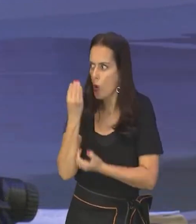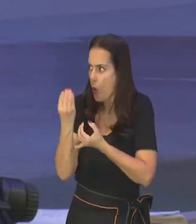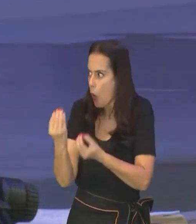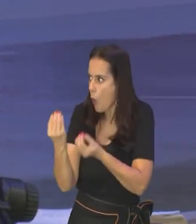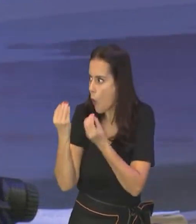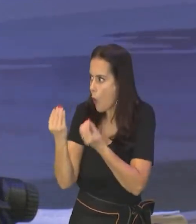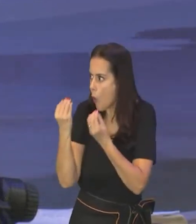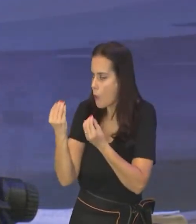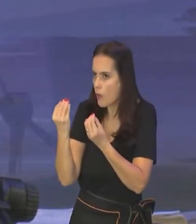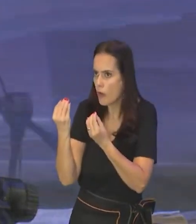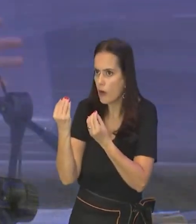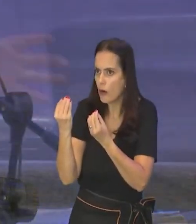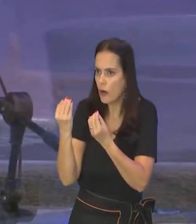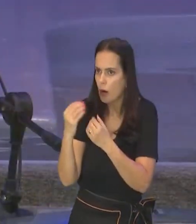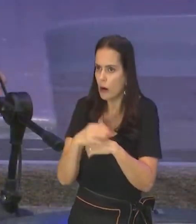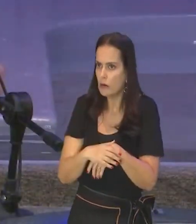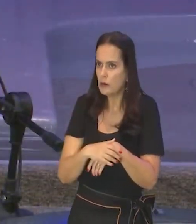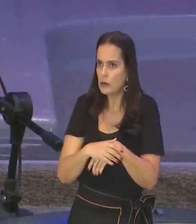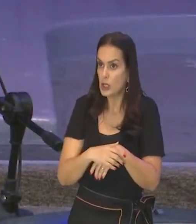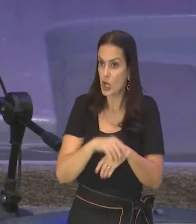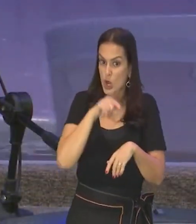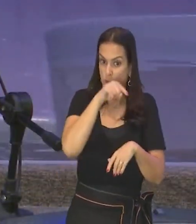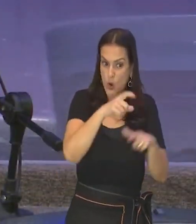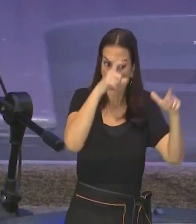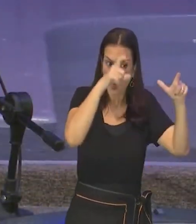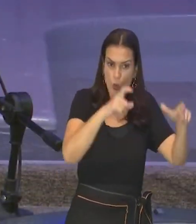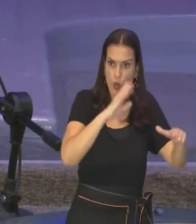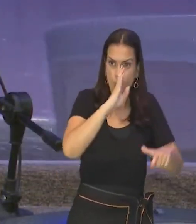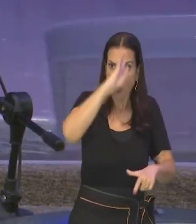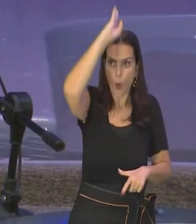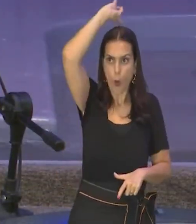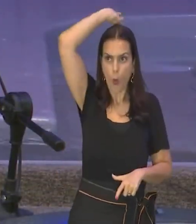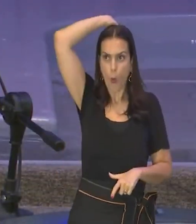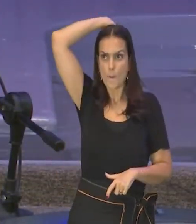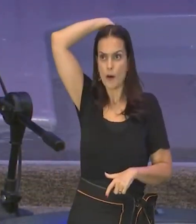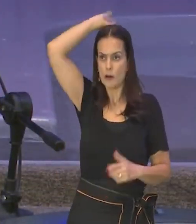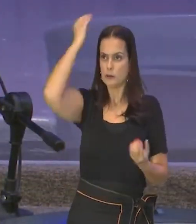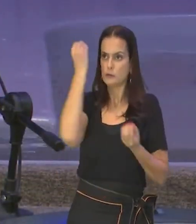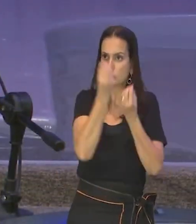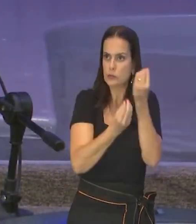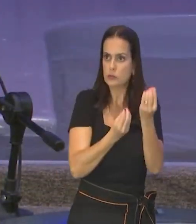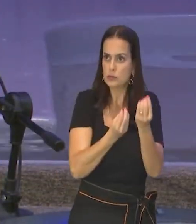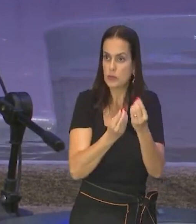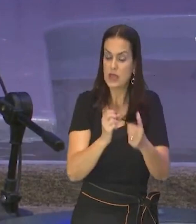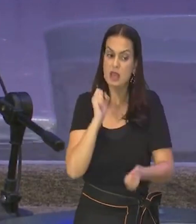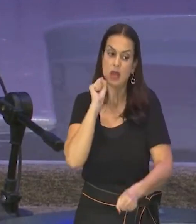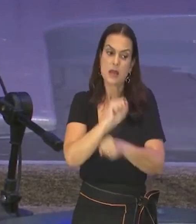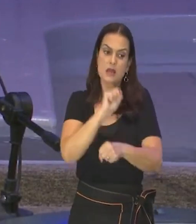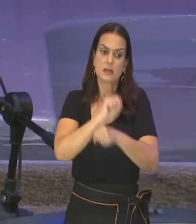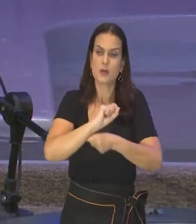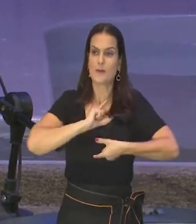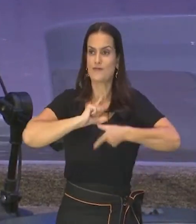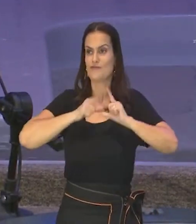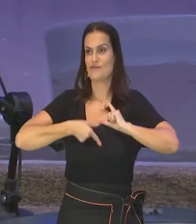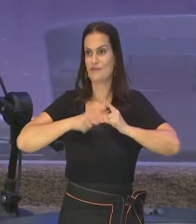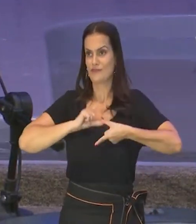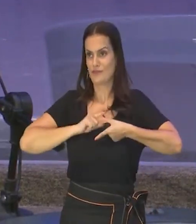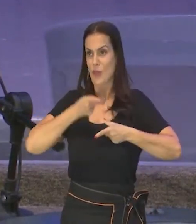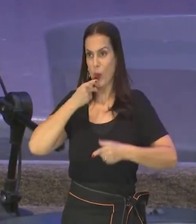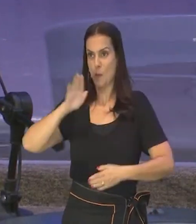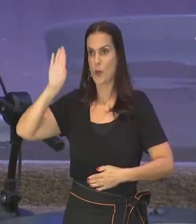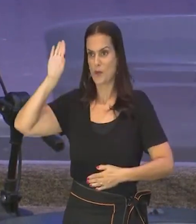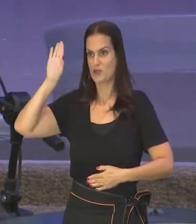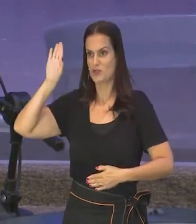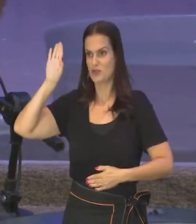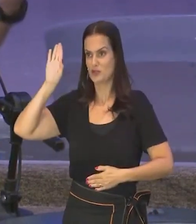acontecendo? Naquele ambiente de império romano, em que eles estavam esperando, os judeus esperando um Messias, eles